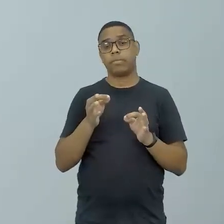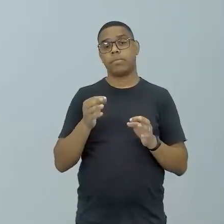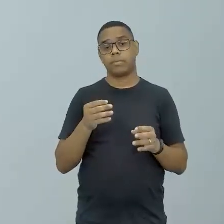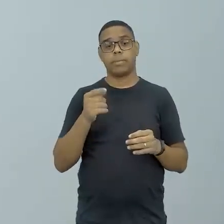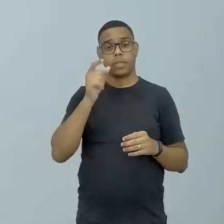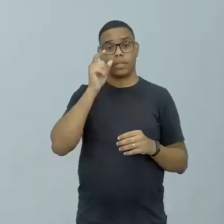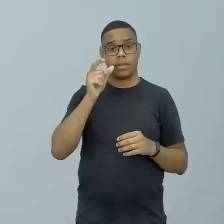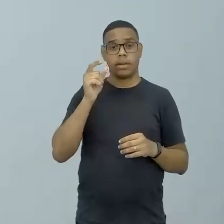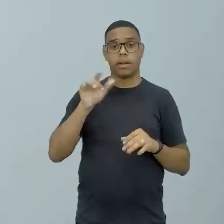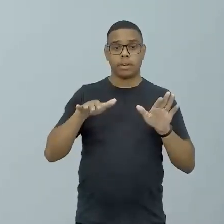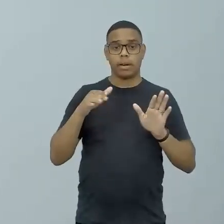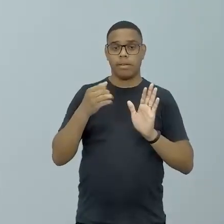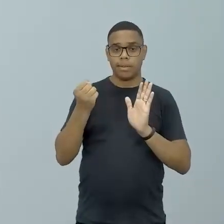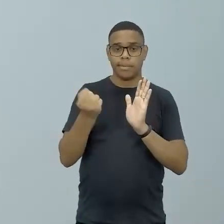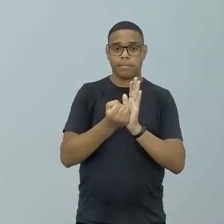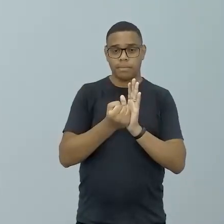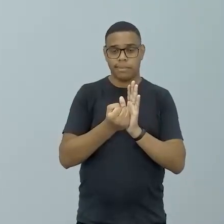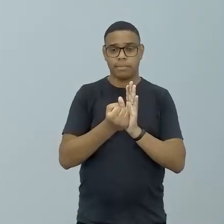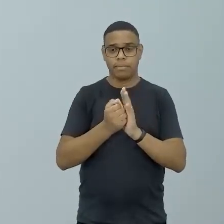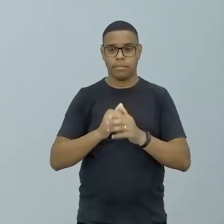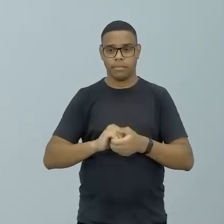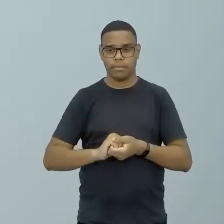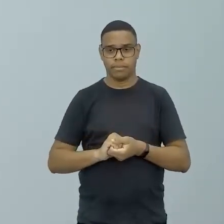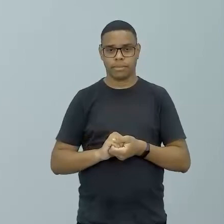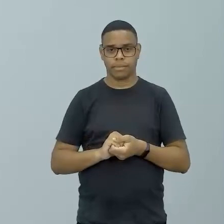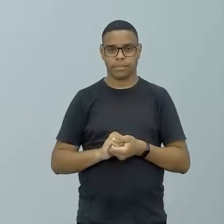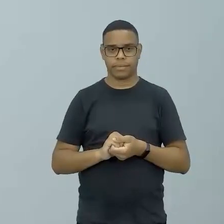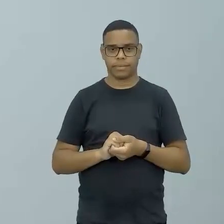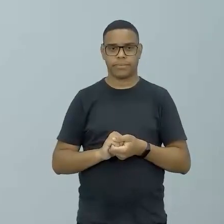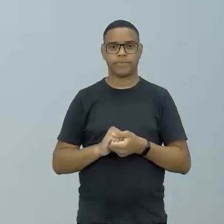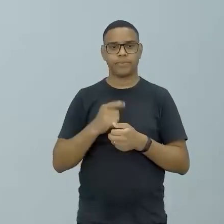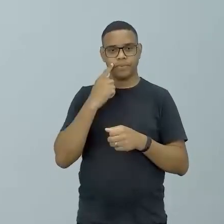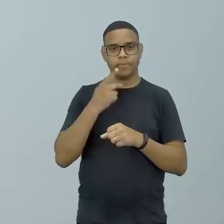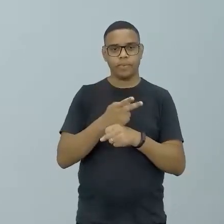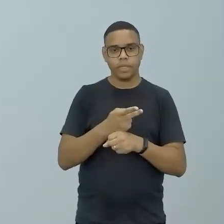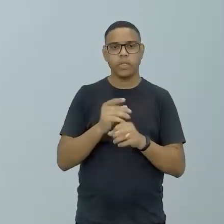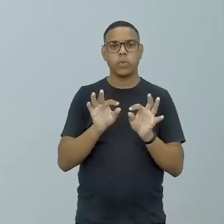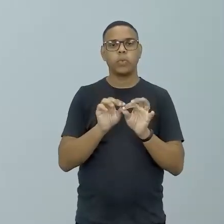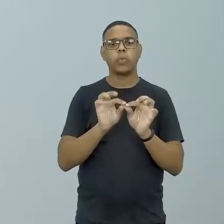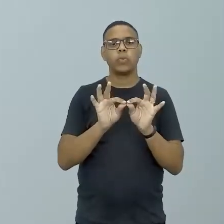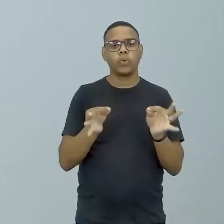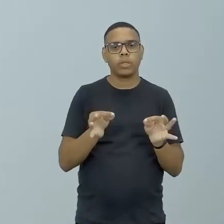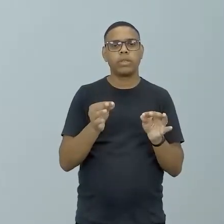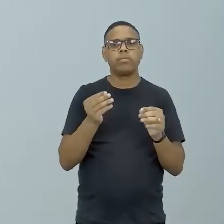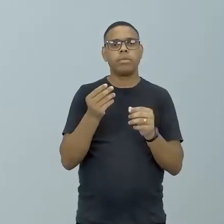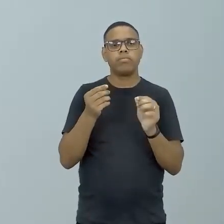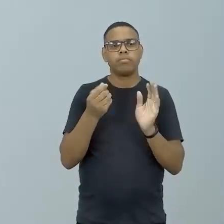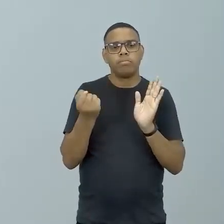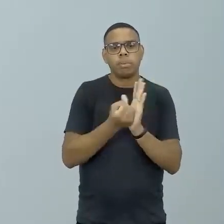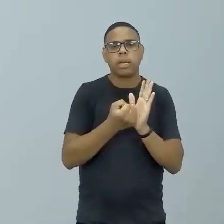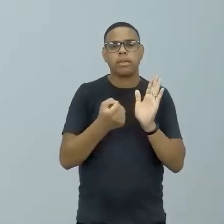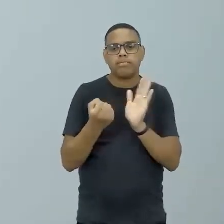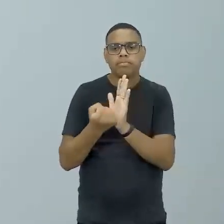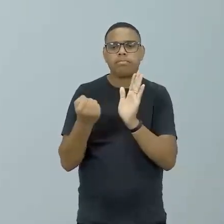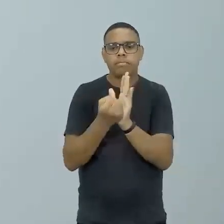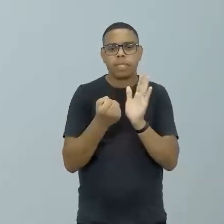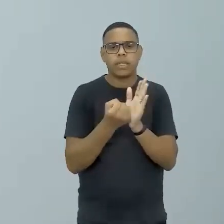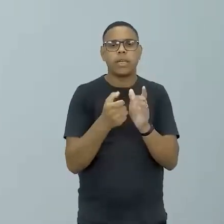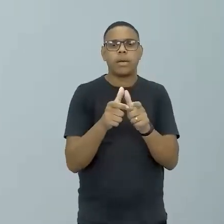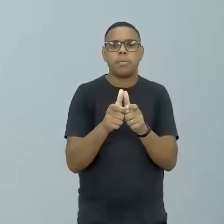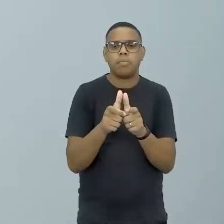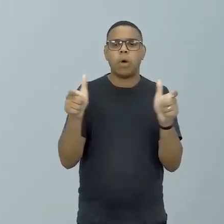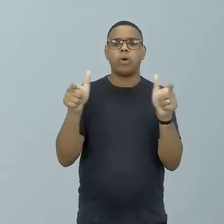interessante. Muitas vezes as marcas, elas buscam a questão da simplicidade e esse símbolo se torna